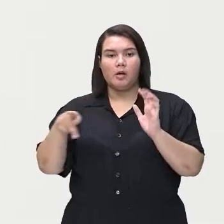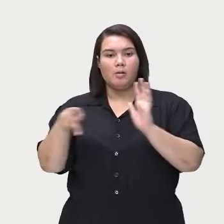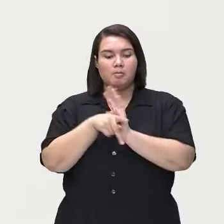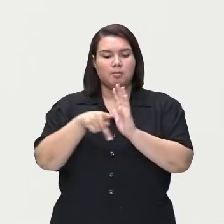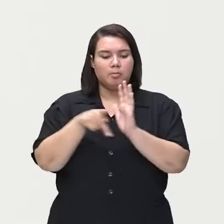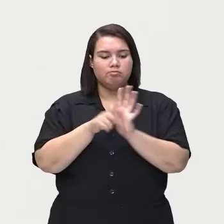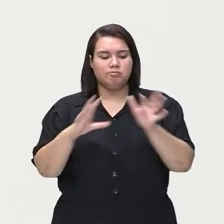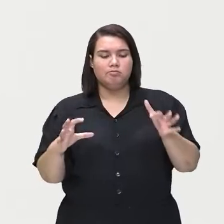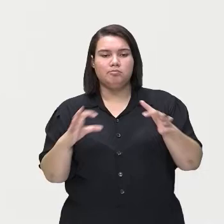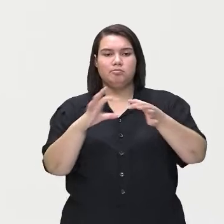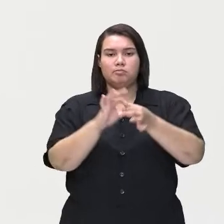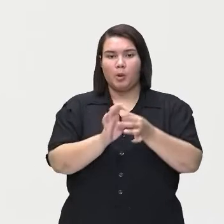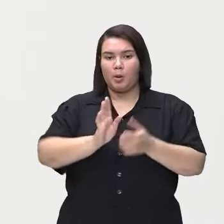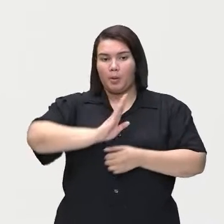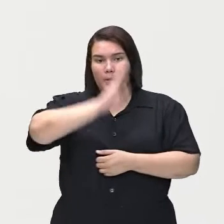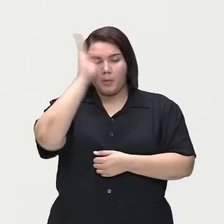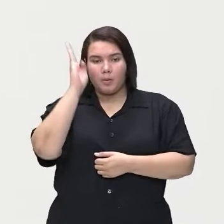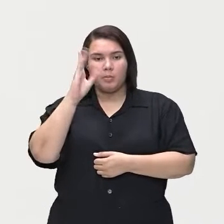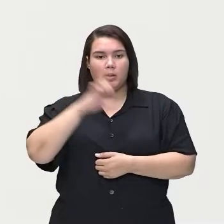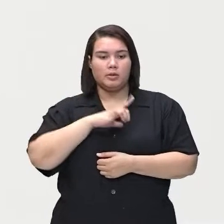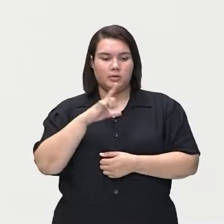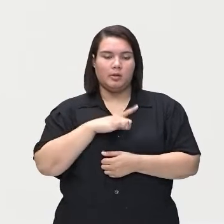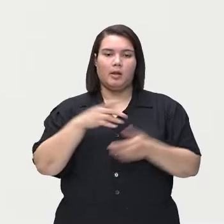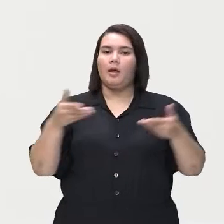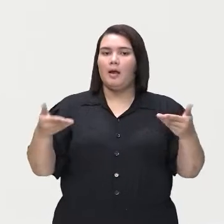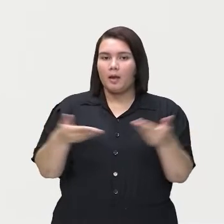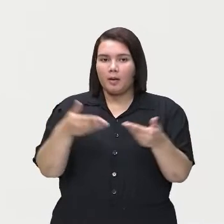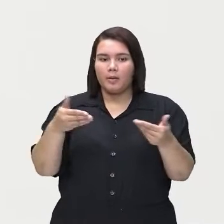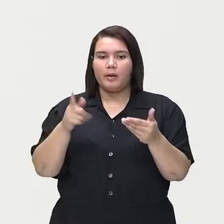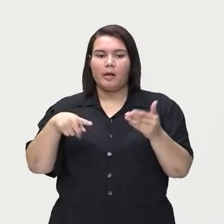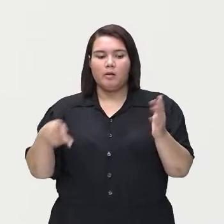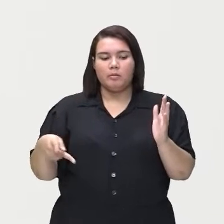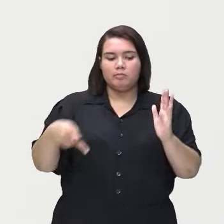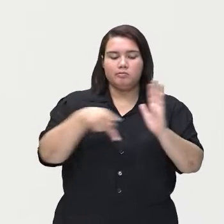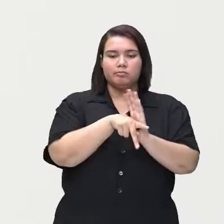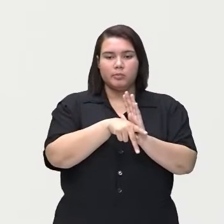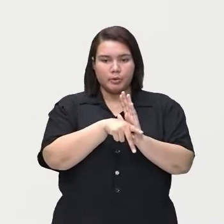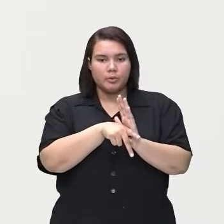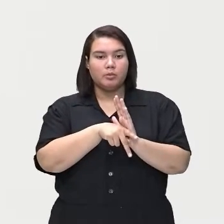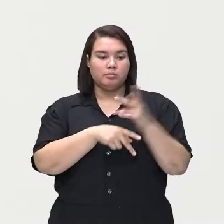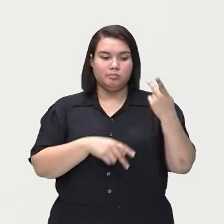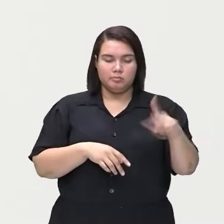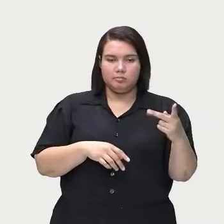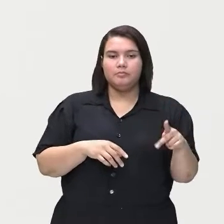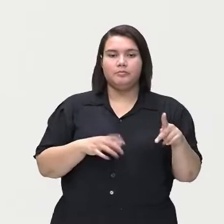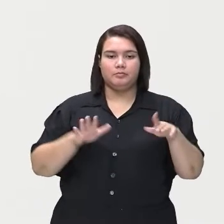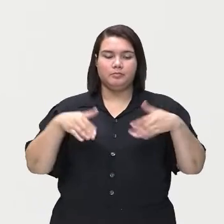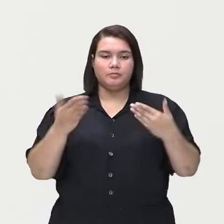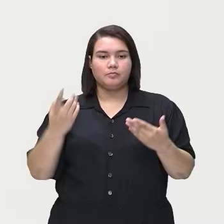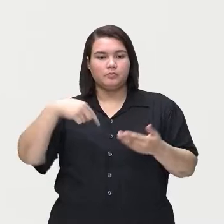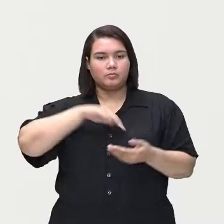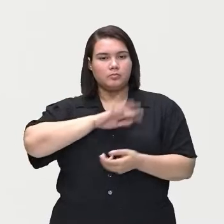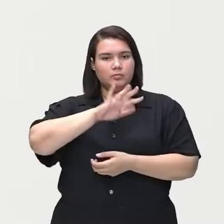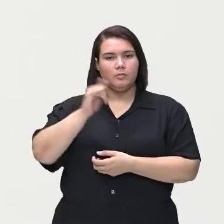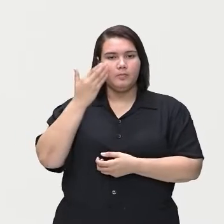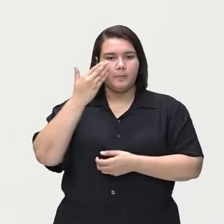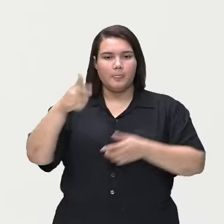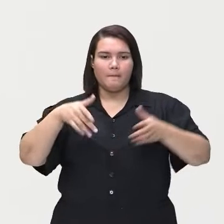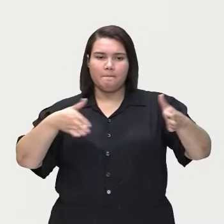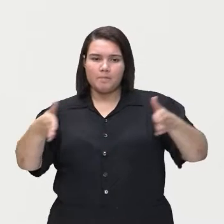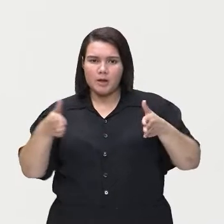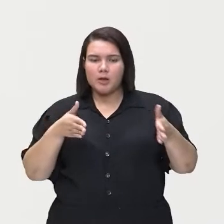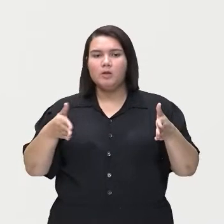de Roma, iria pertencer agora ao Império Romano. Nós vamos ver que durante esse período,